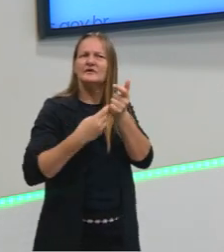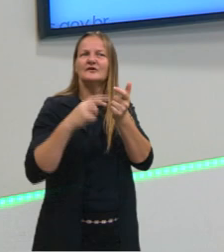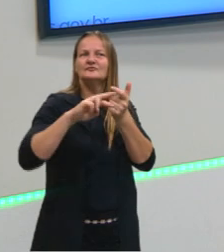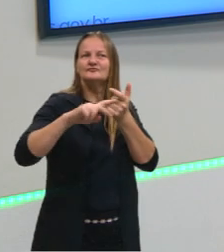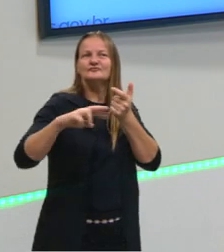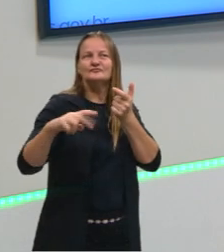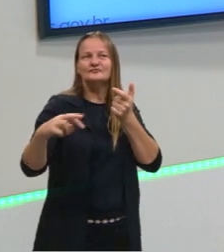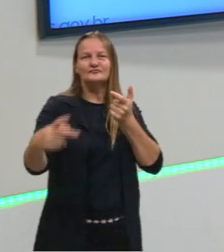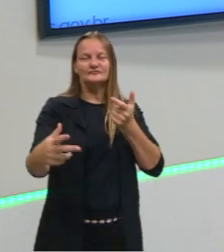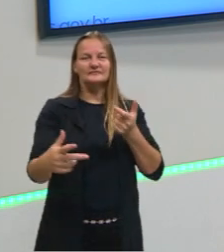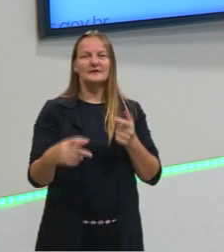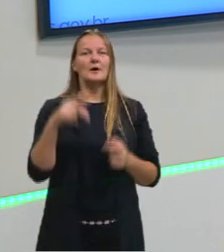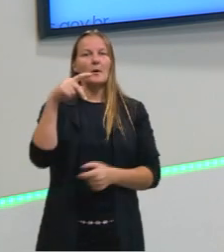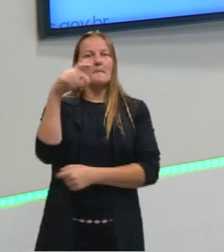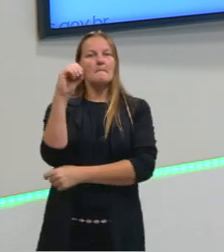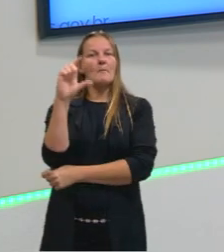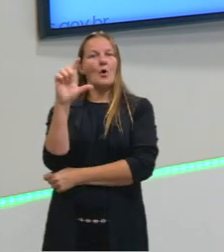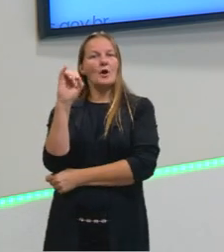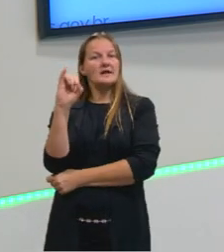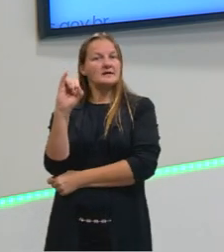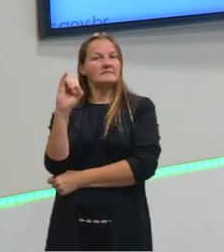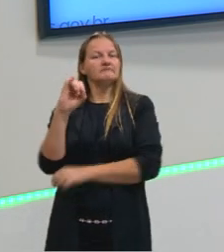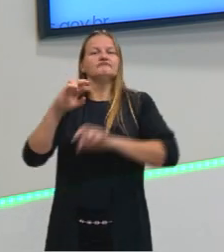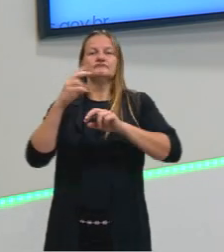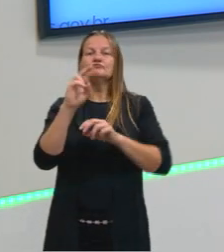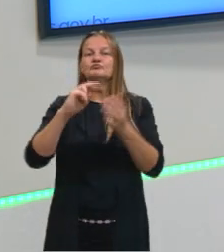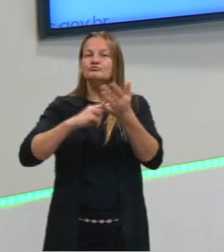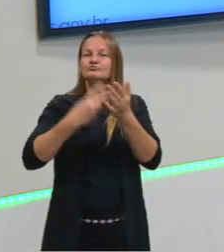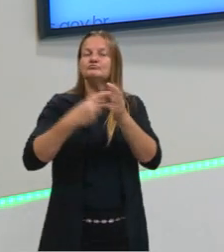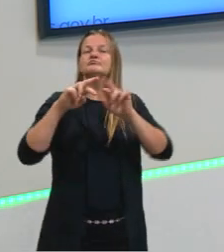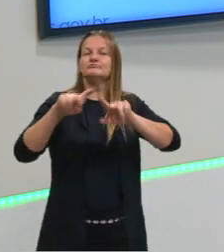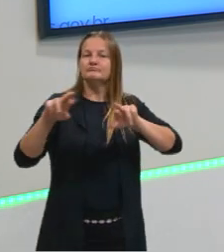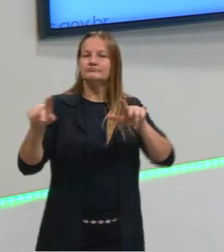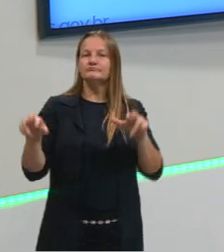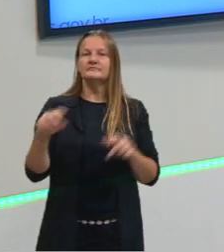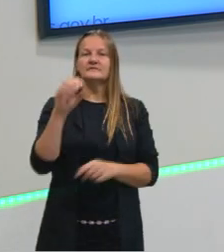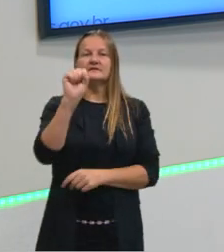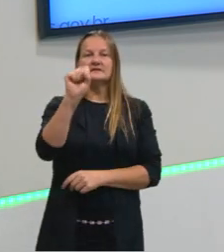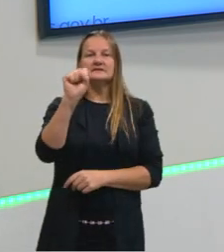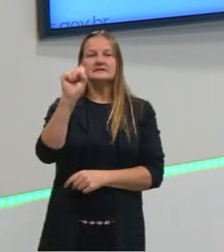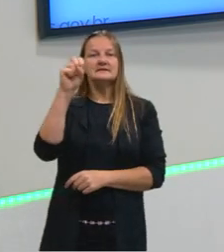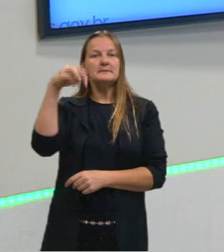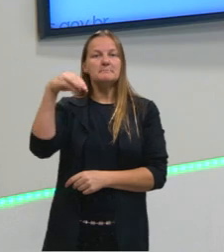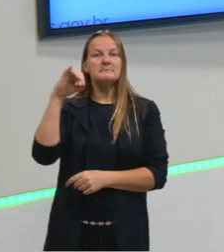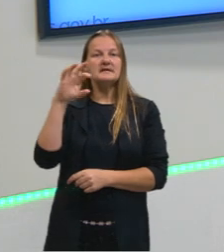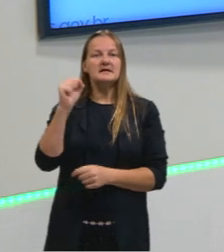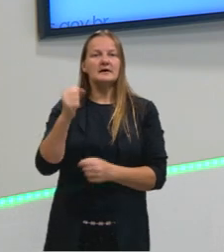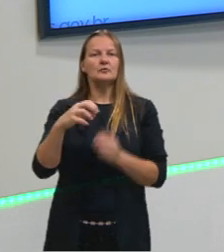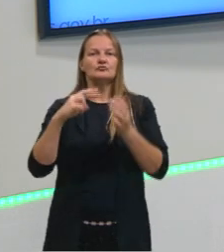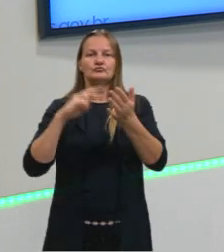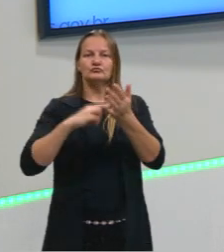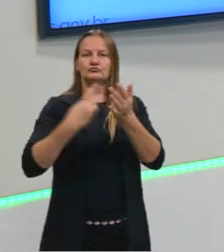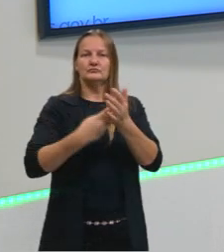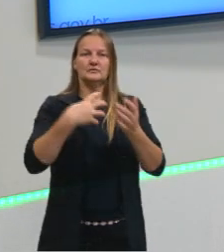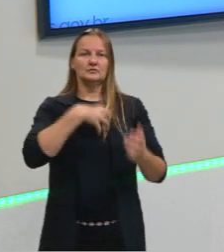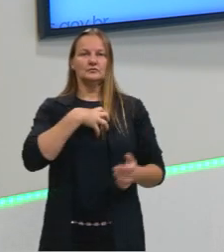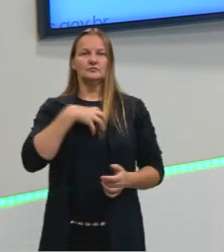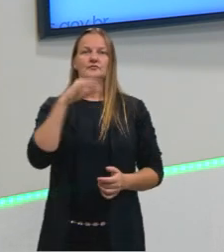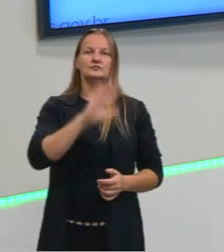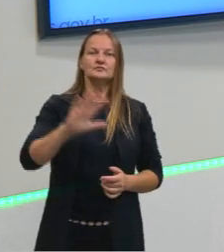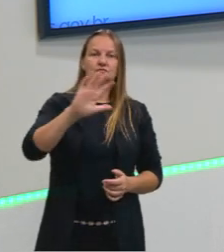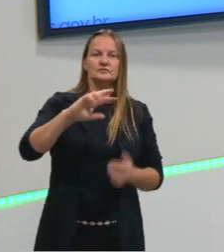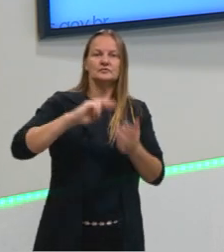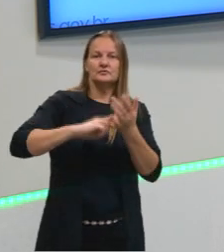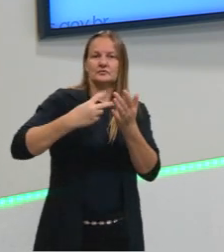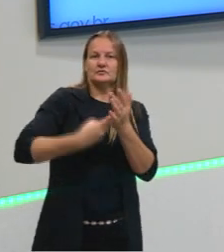ter porque Polly é vários e Oceania tem a ver com sentido né semântica o estudo dos